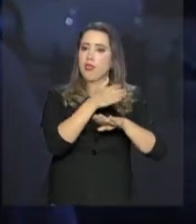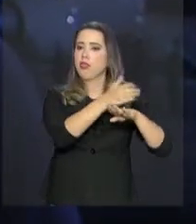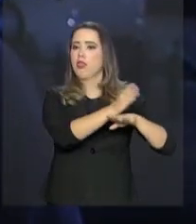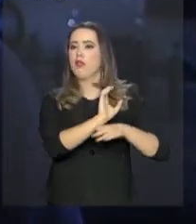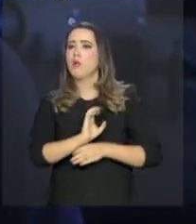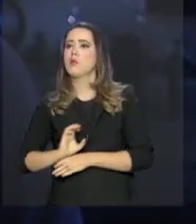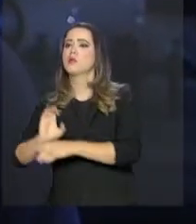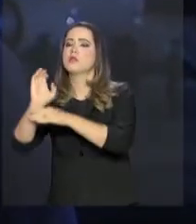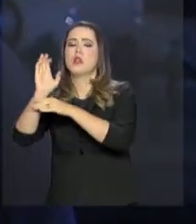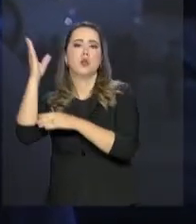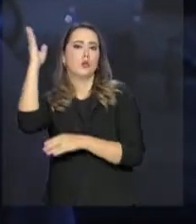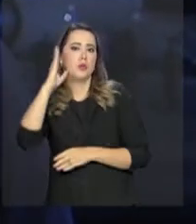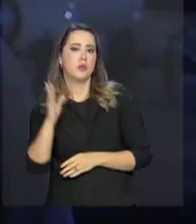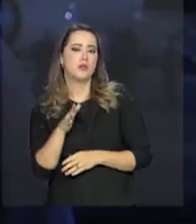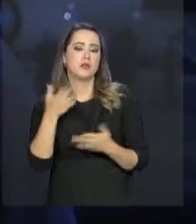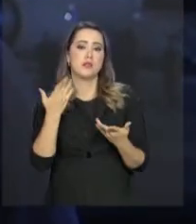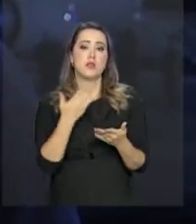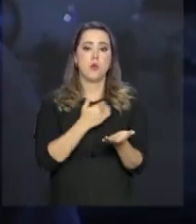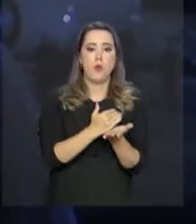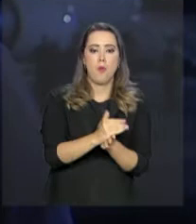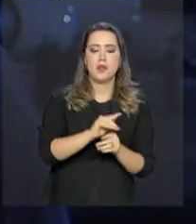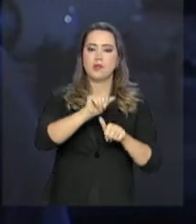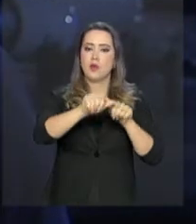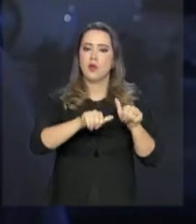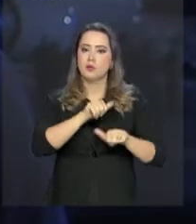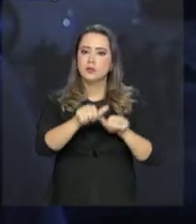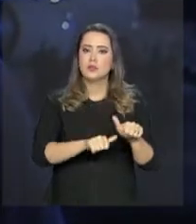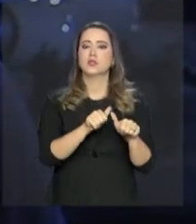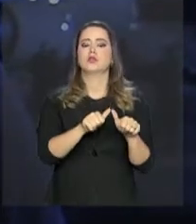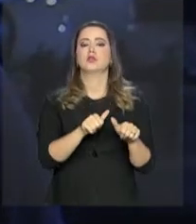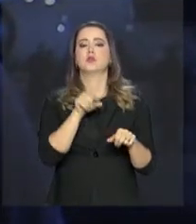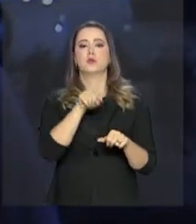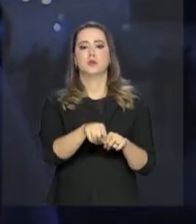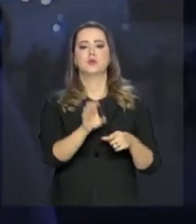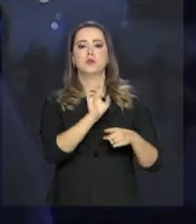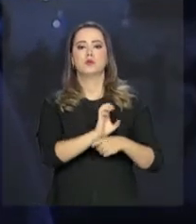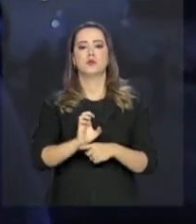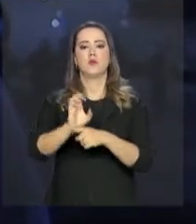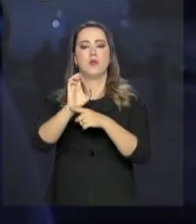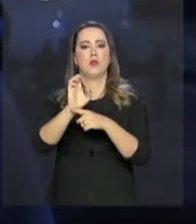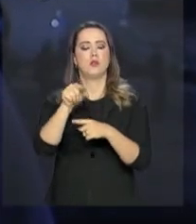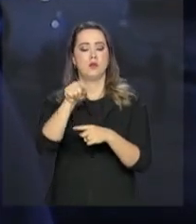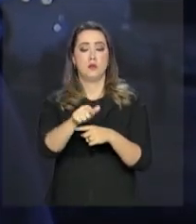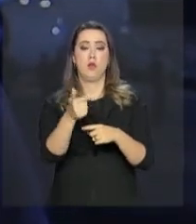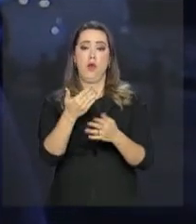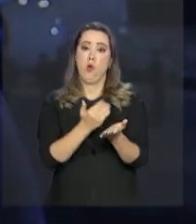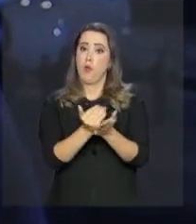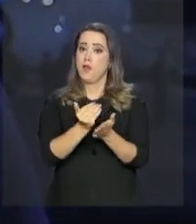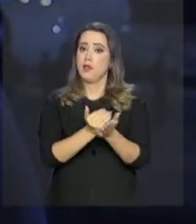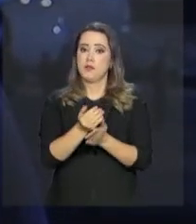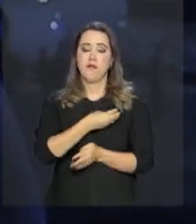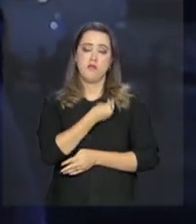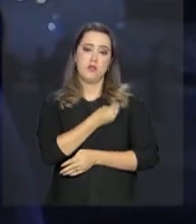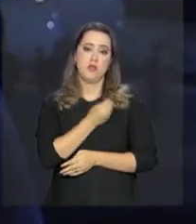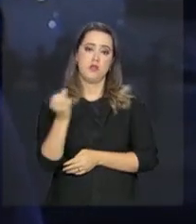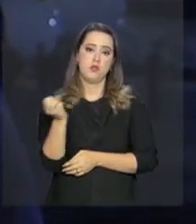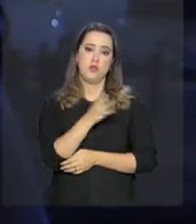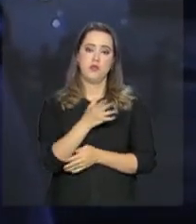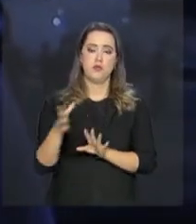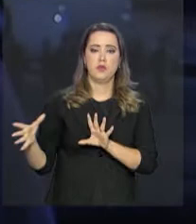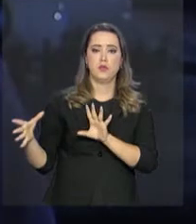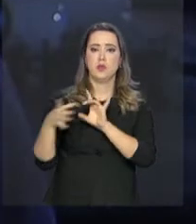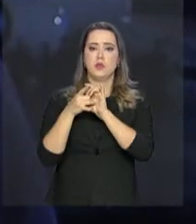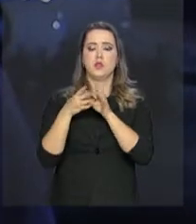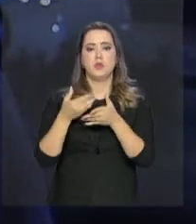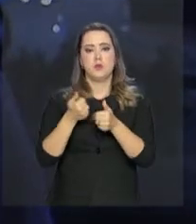que é justamente o deslocamento para uma outra cidade, para um outro estado, uma espécie de recomeço também, visando a melhor integração